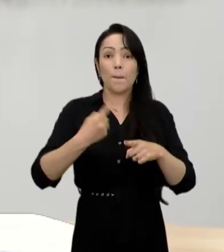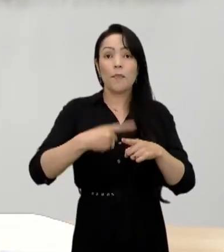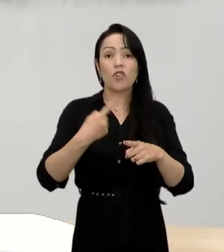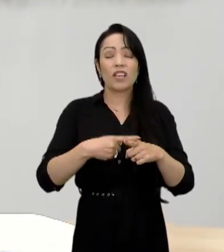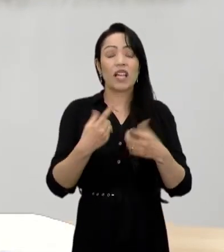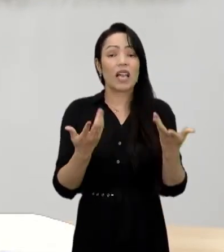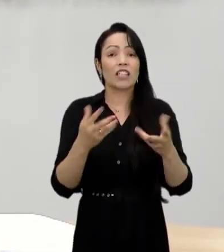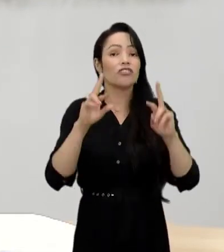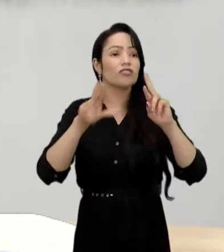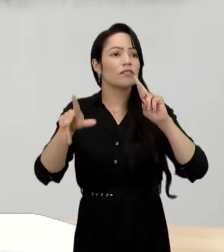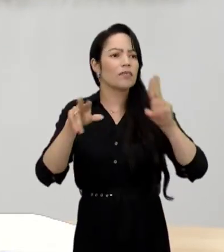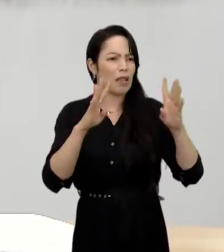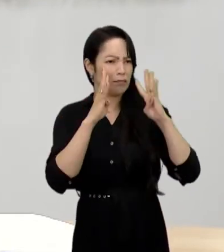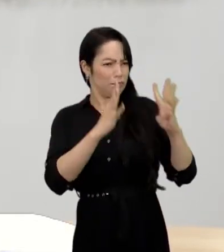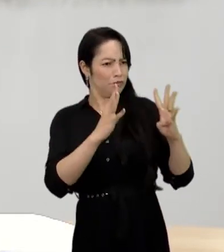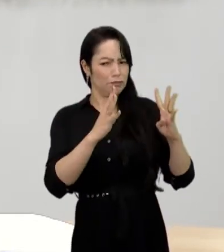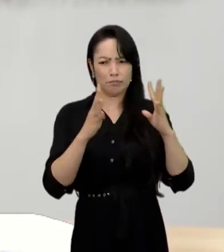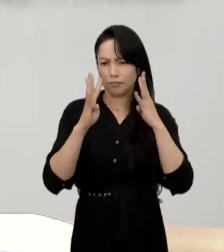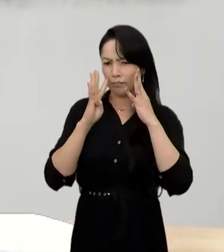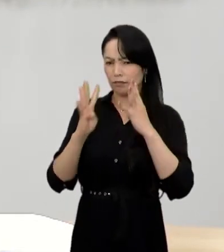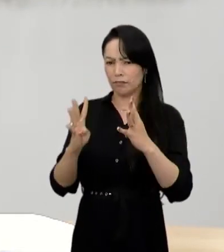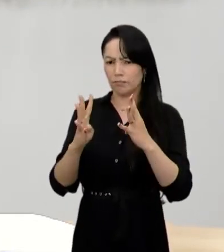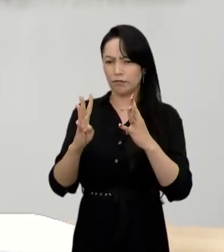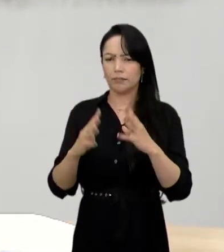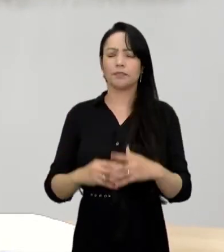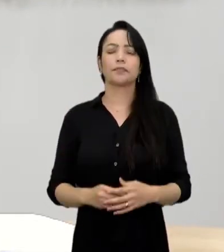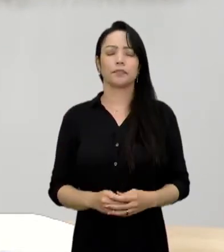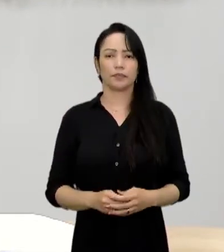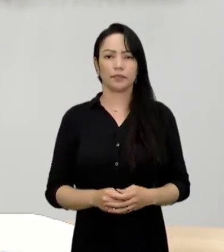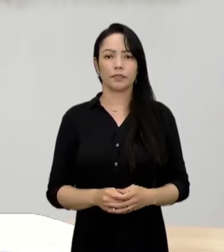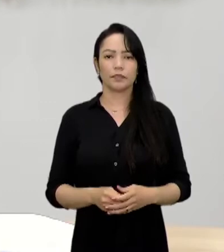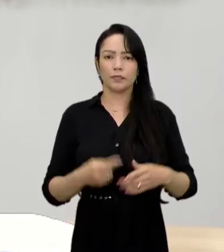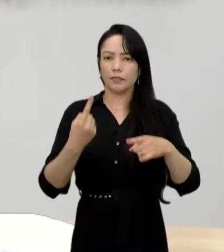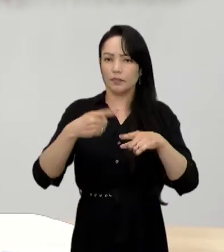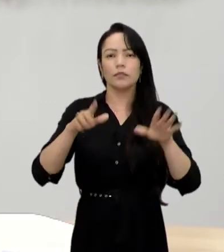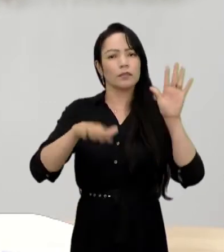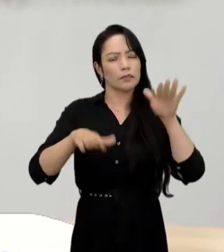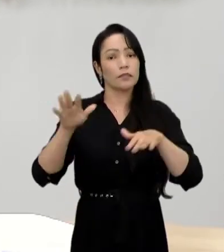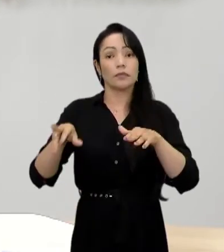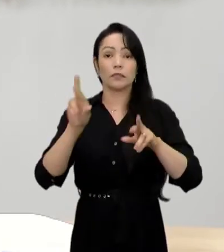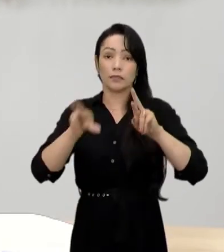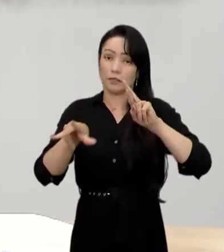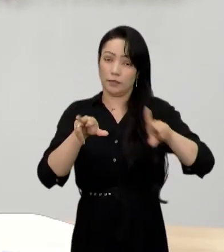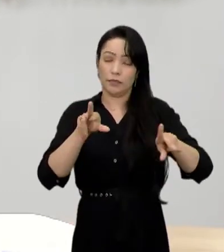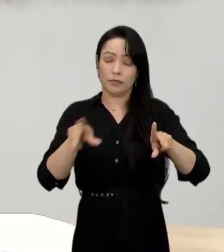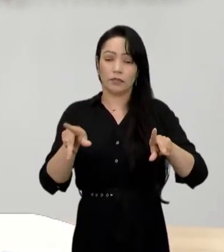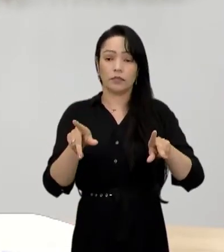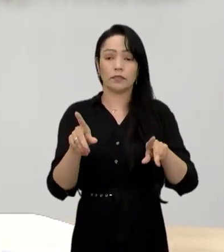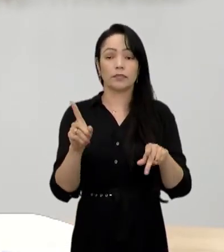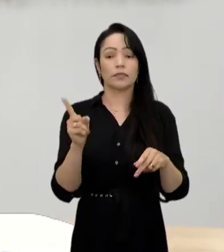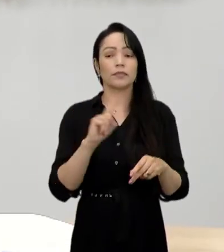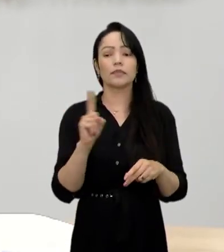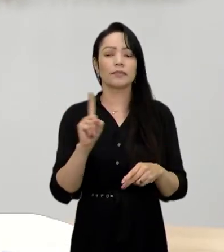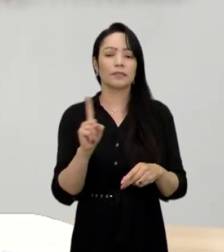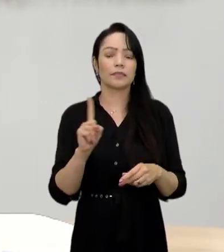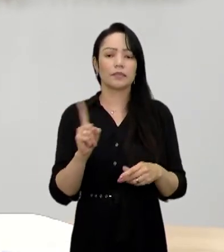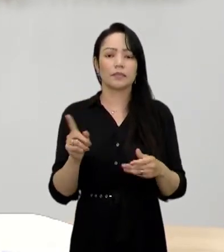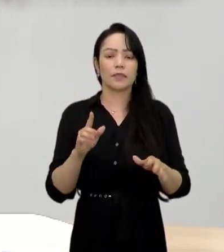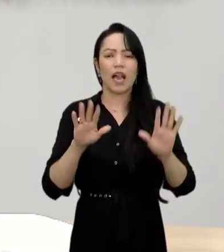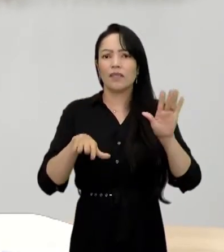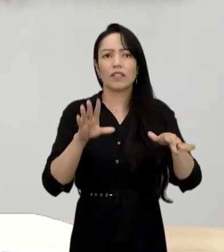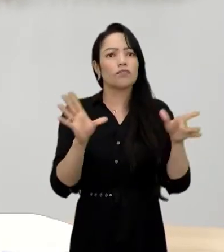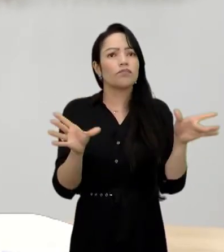diferenças chamam tanta atenção? Né? Talvez o que seja diferente não esteja, muitas